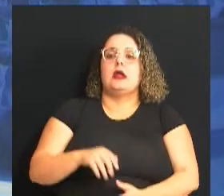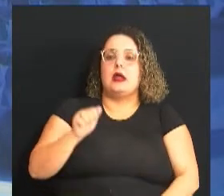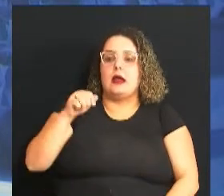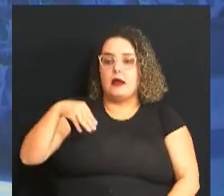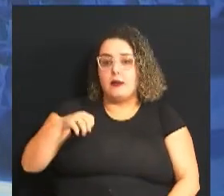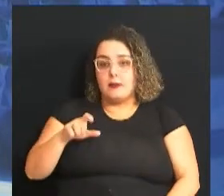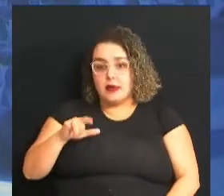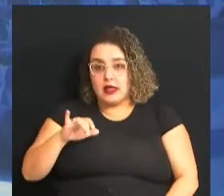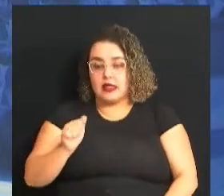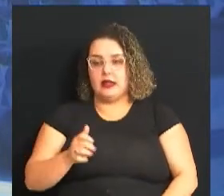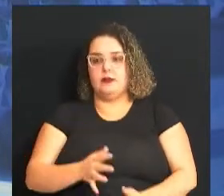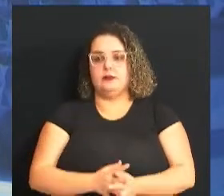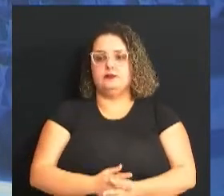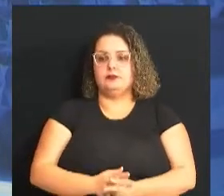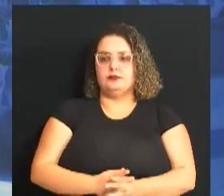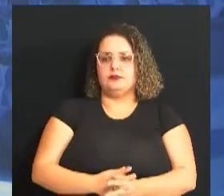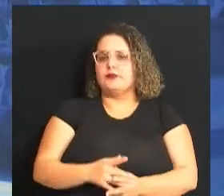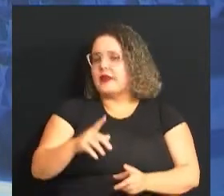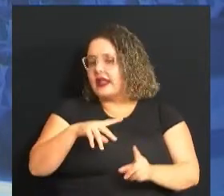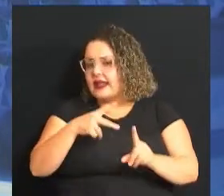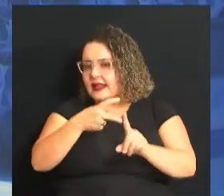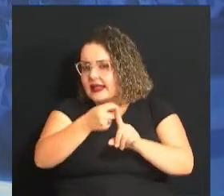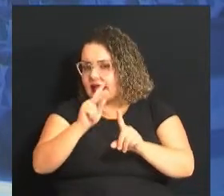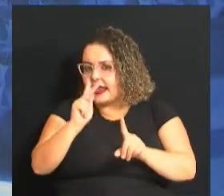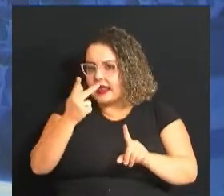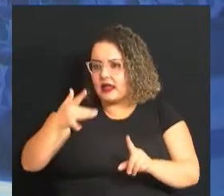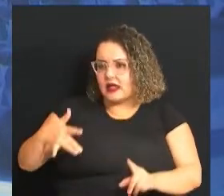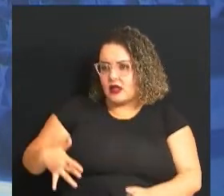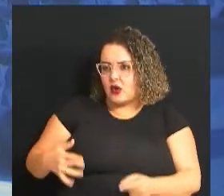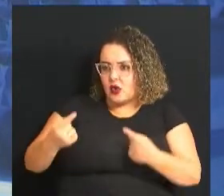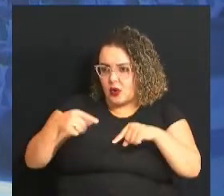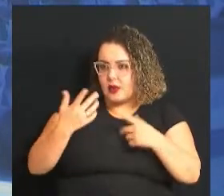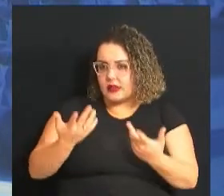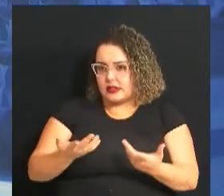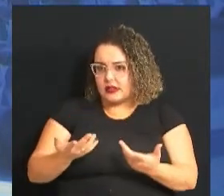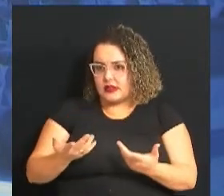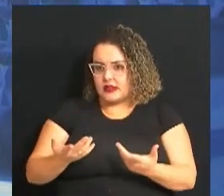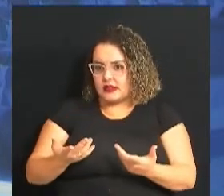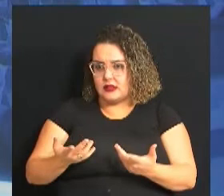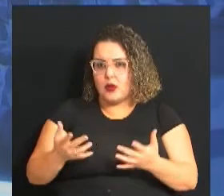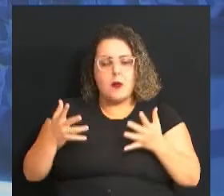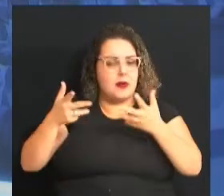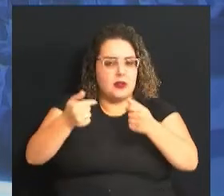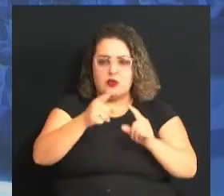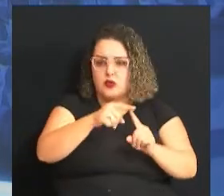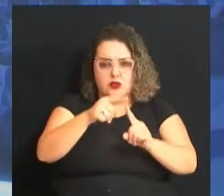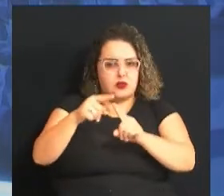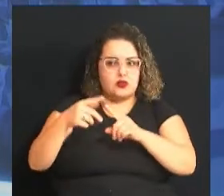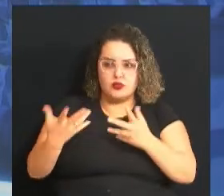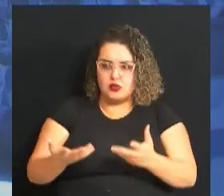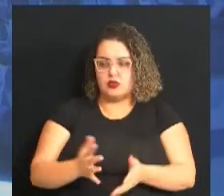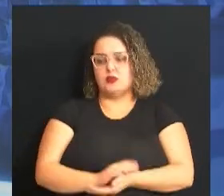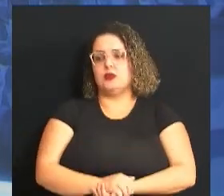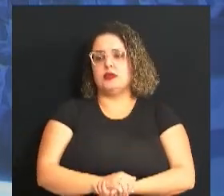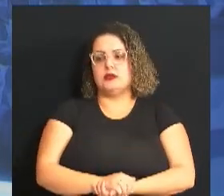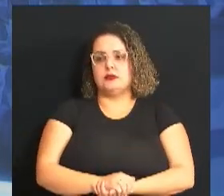Sumaré. Existe vacina contra a hepatite? Serve para todos os tipos?